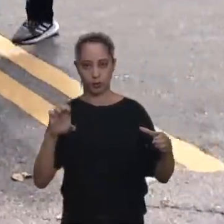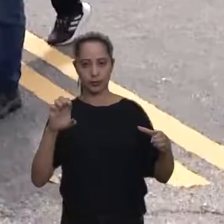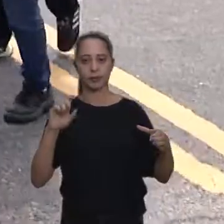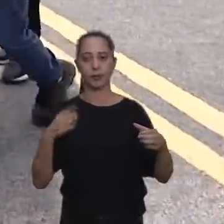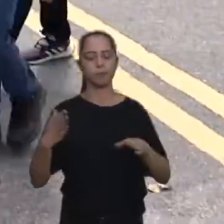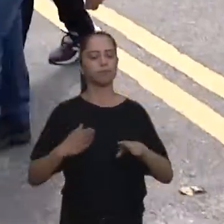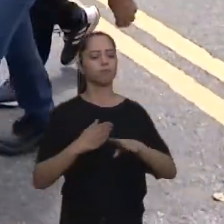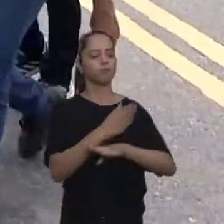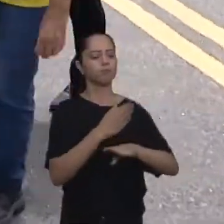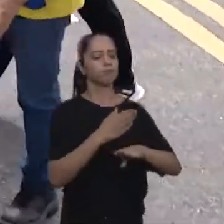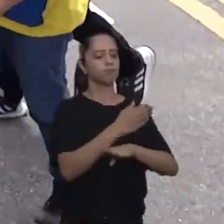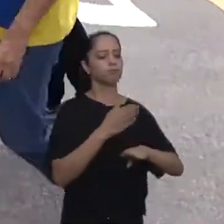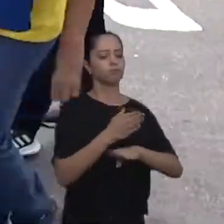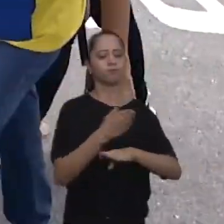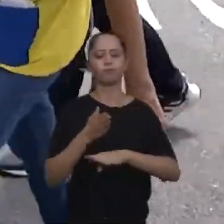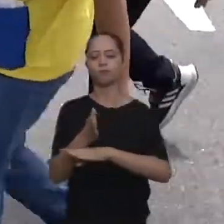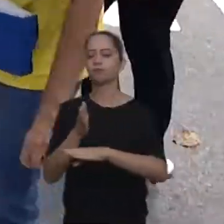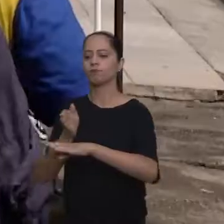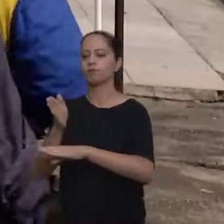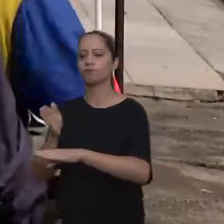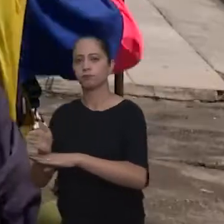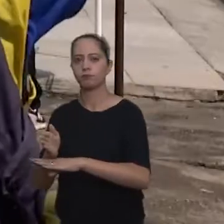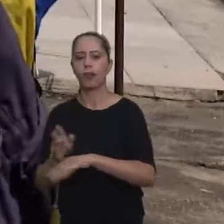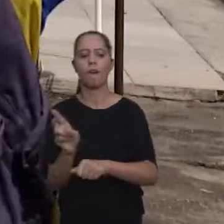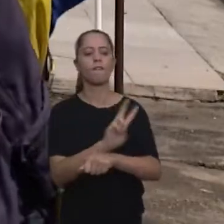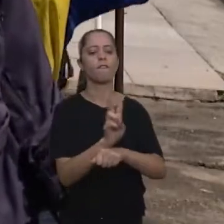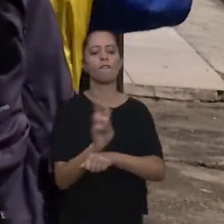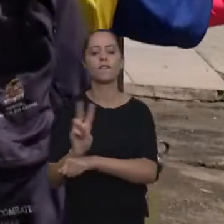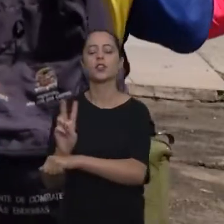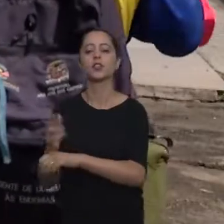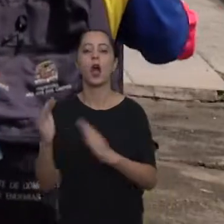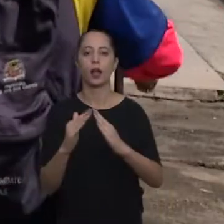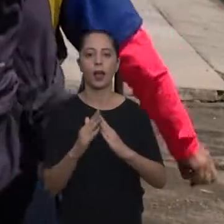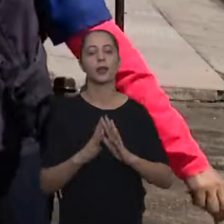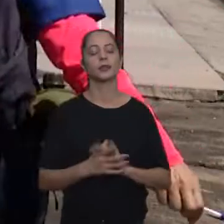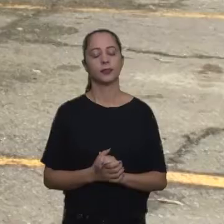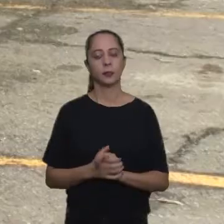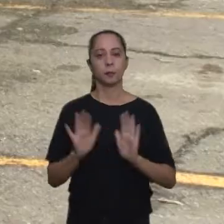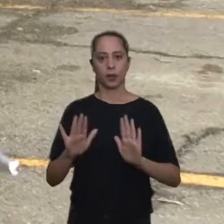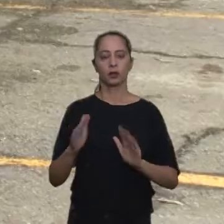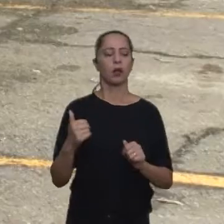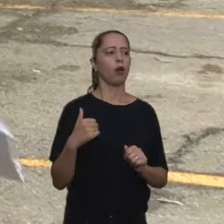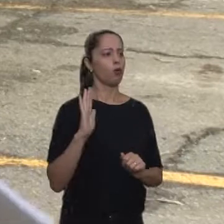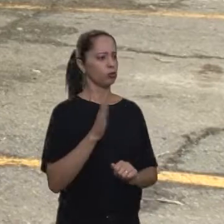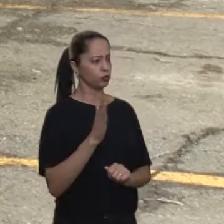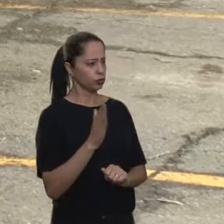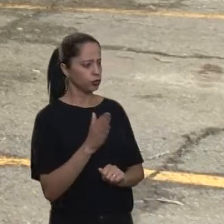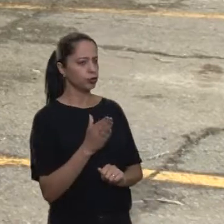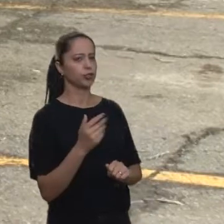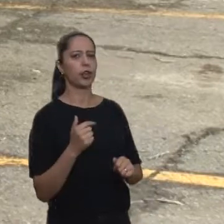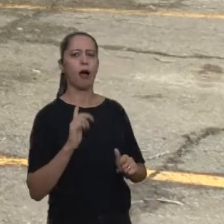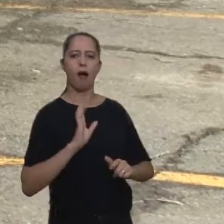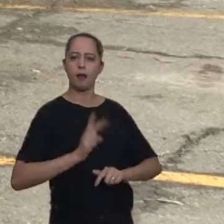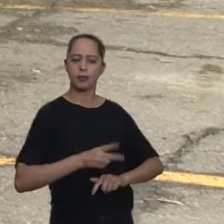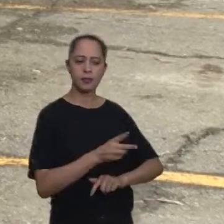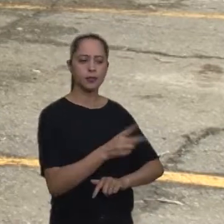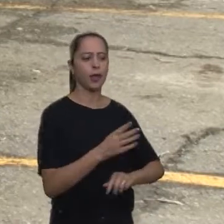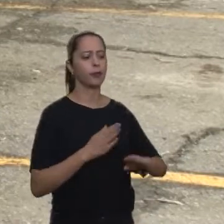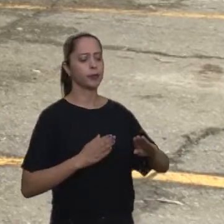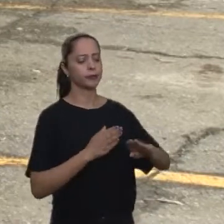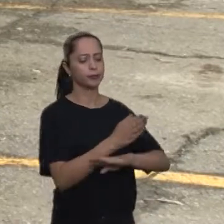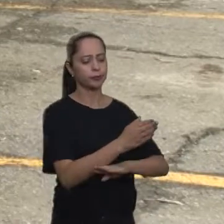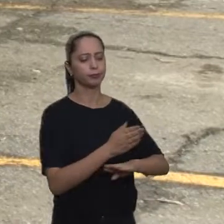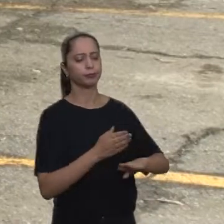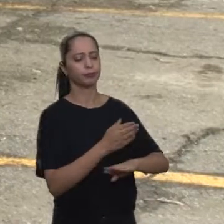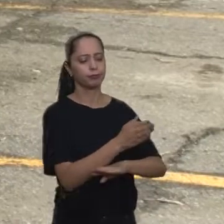intensificou neste mês os chamados arrastões para vistorias de casas da cidade. A gente já vem realizando arrastões em